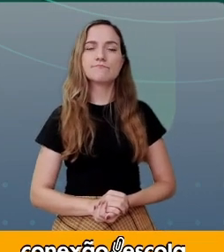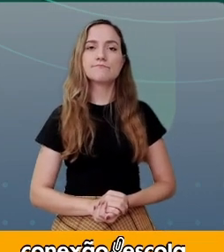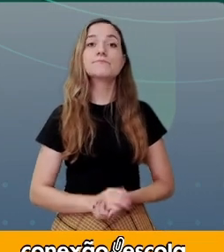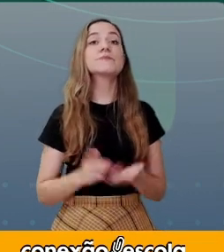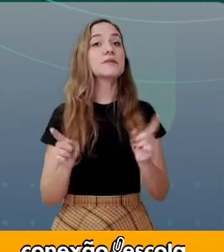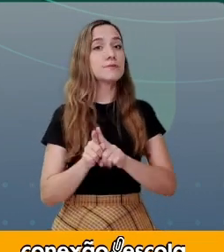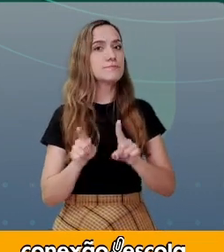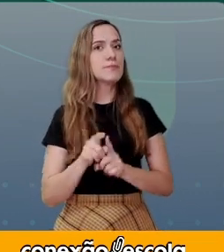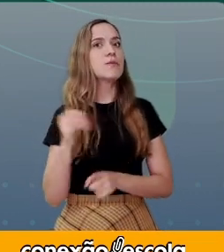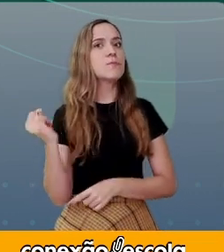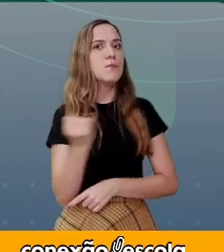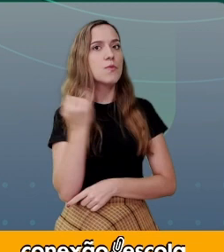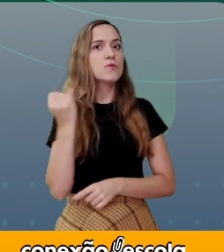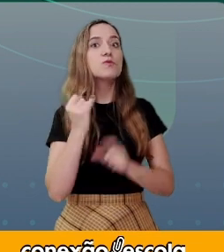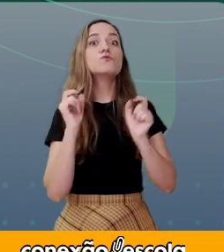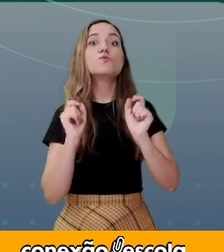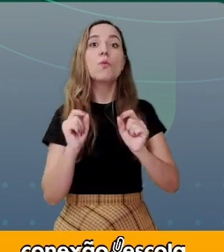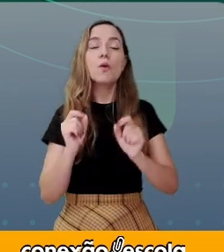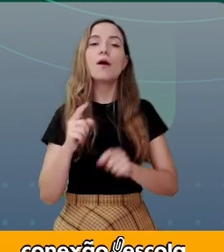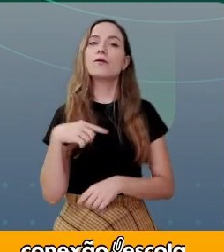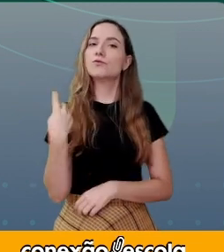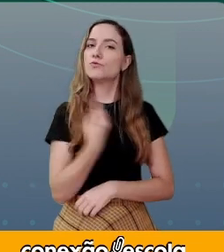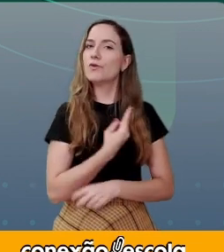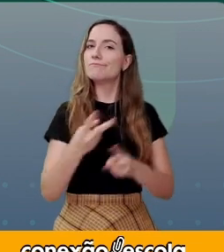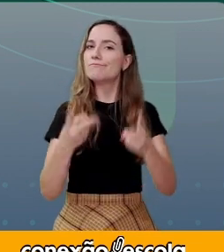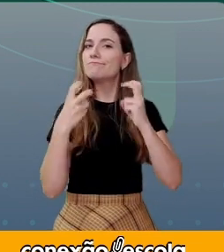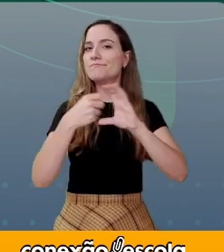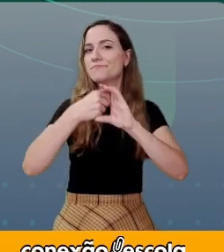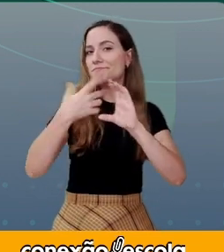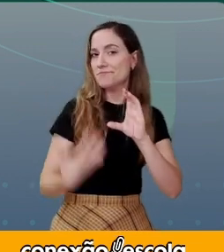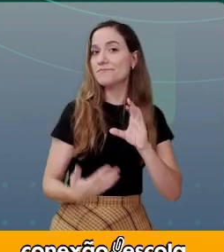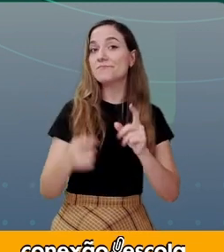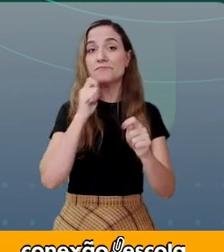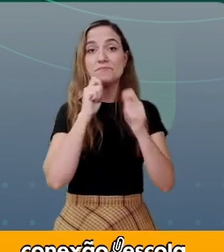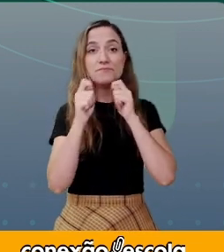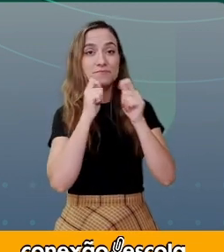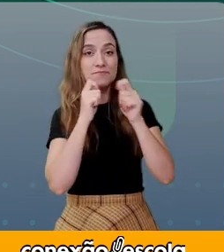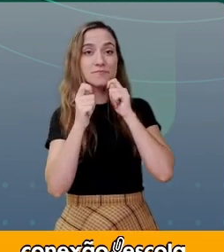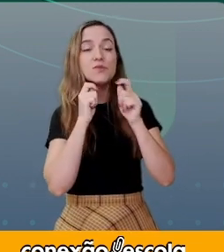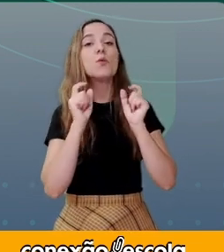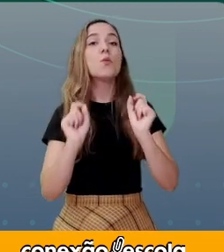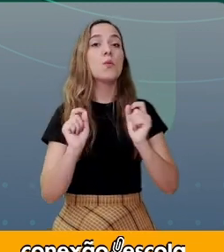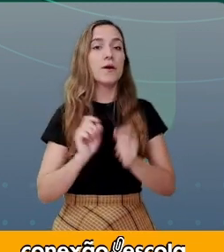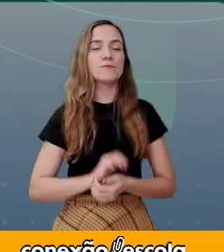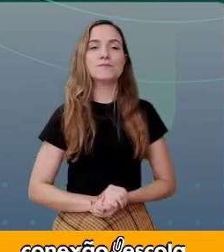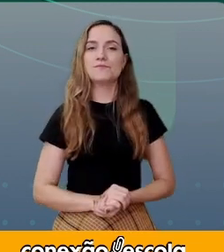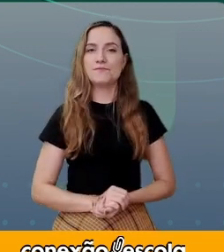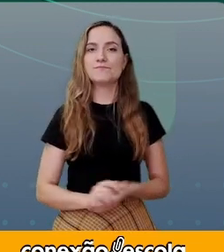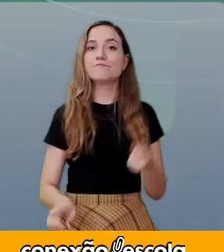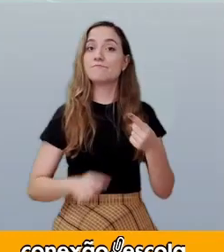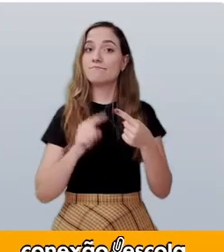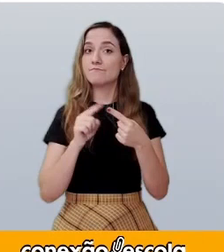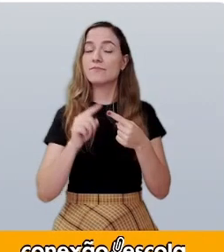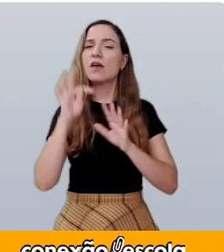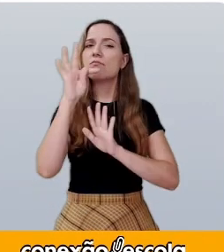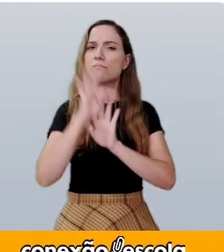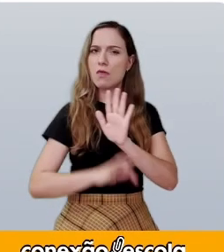E é importante saber, as características da entrevista são